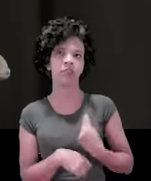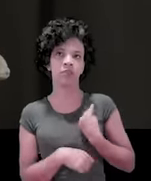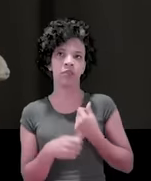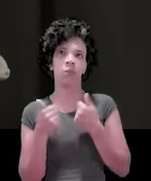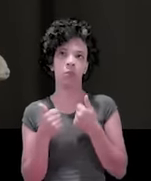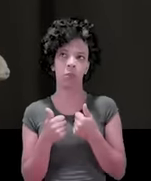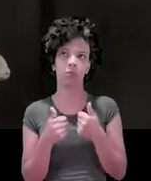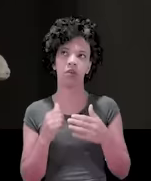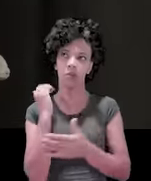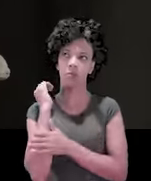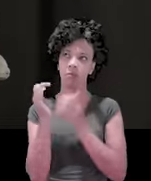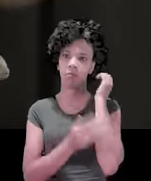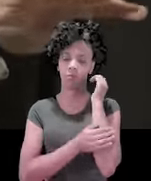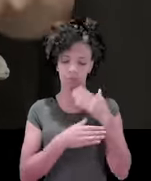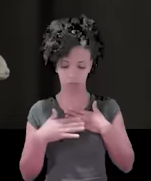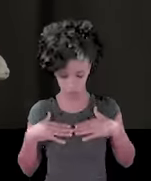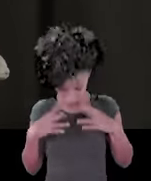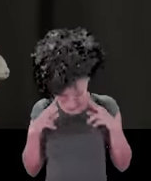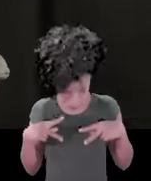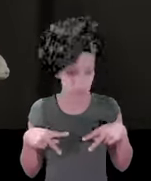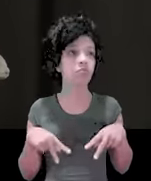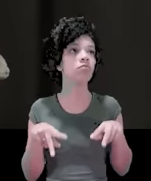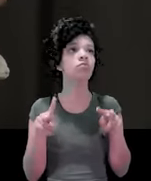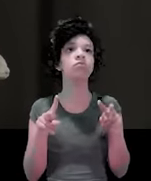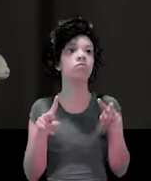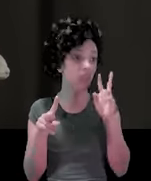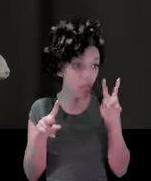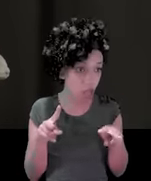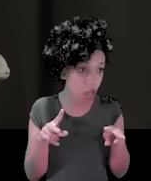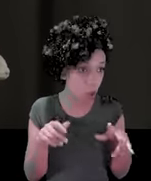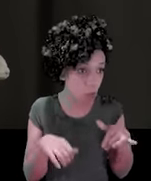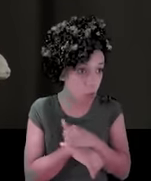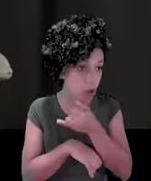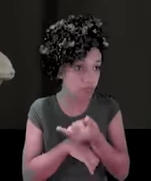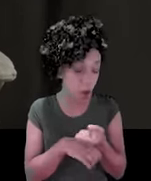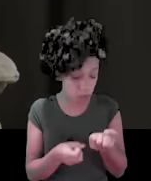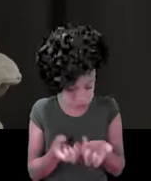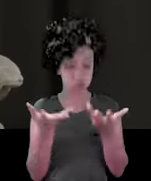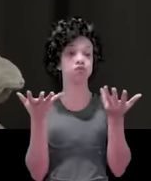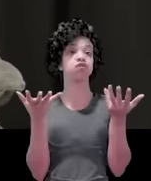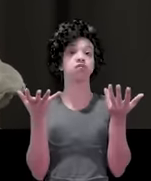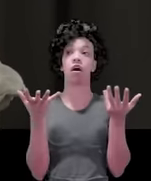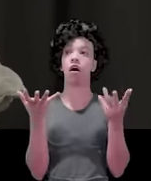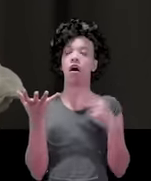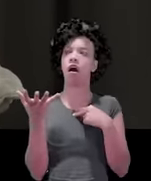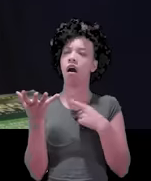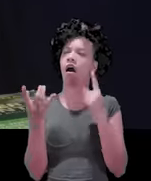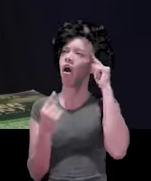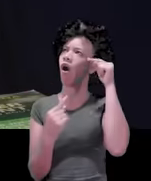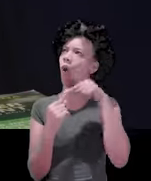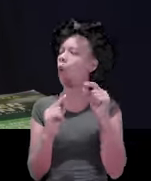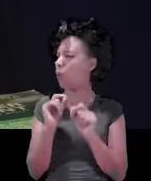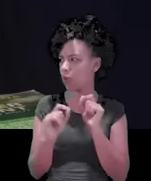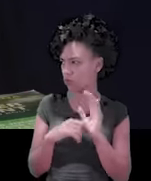cara tu vivo perna braço chumbinho olhei para baixo e explodiu quando bate a consciência que que vem na tua